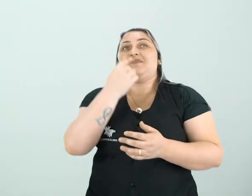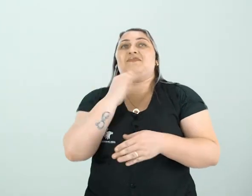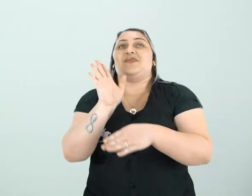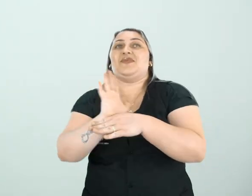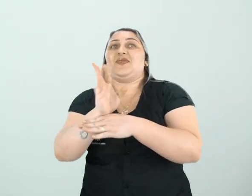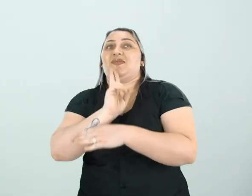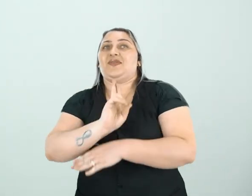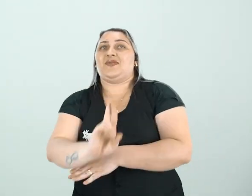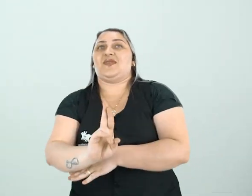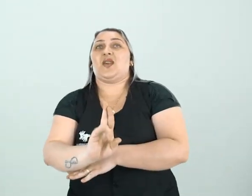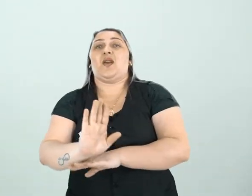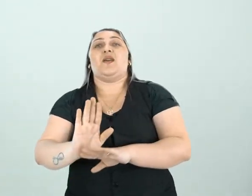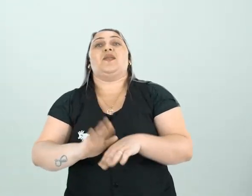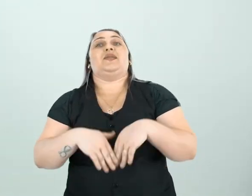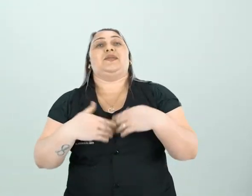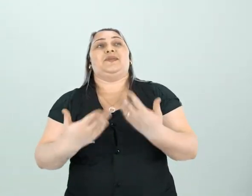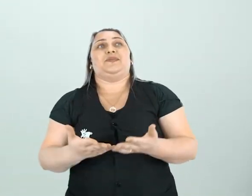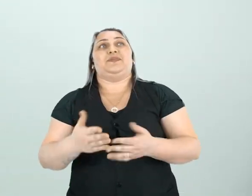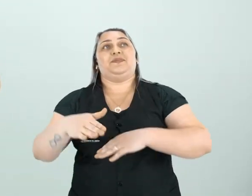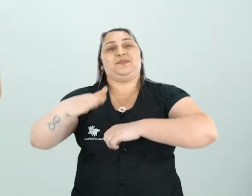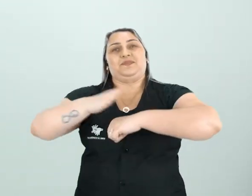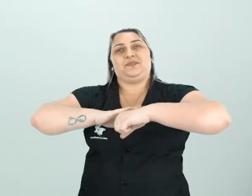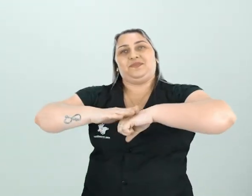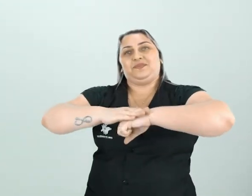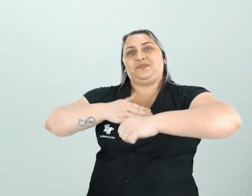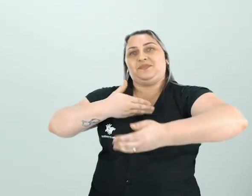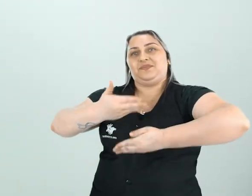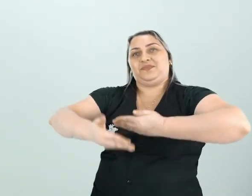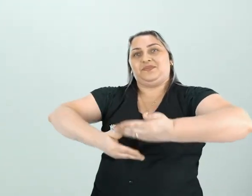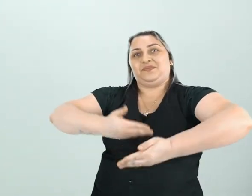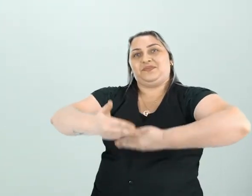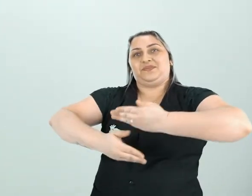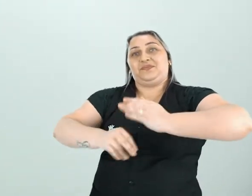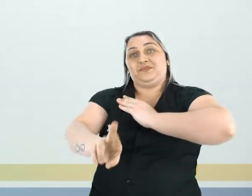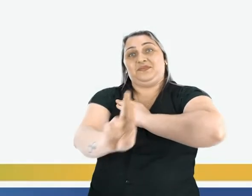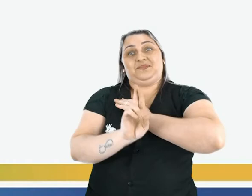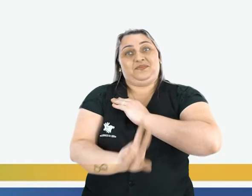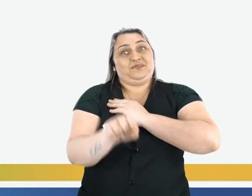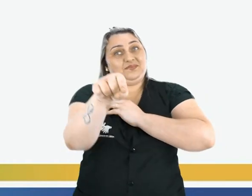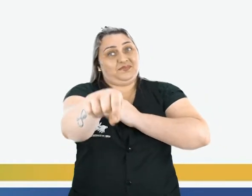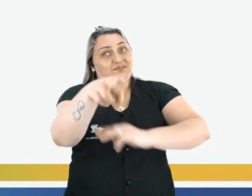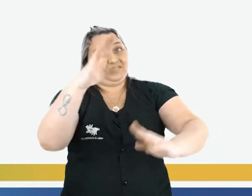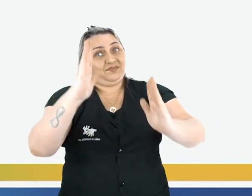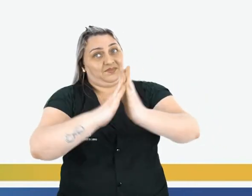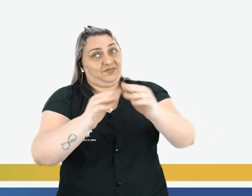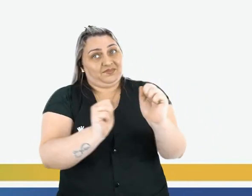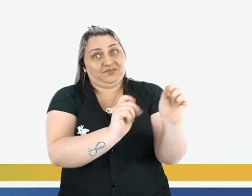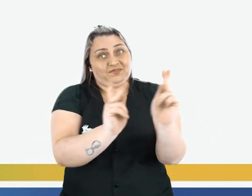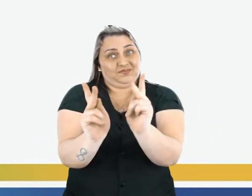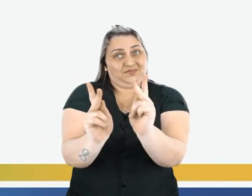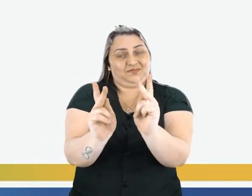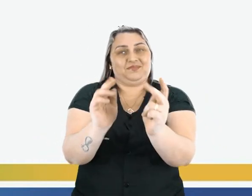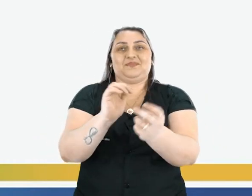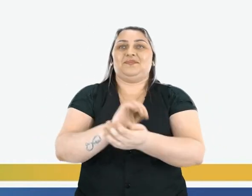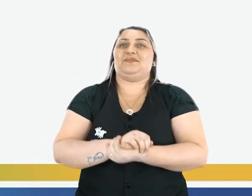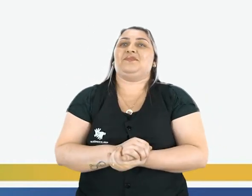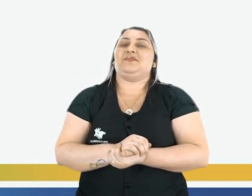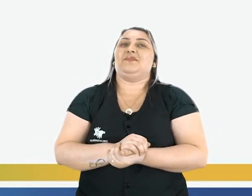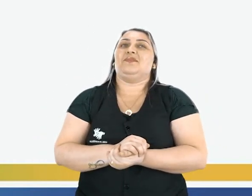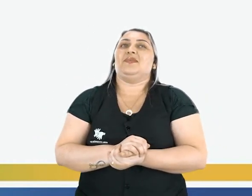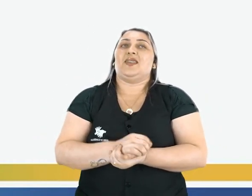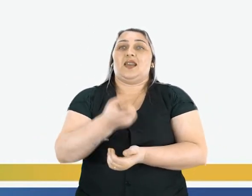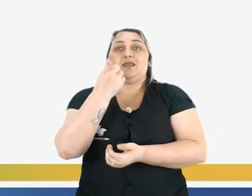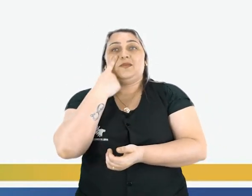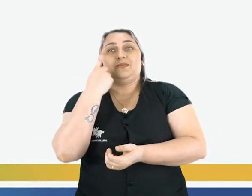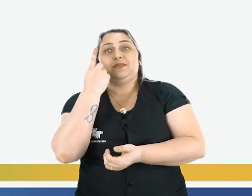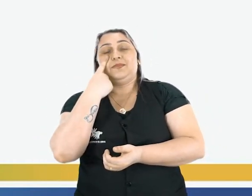vídeo, responda. Vamos bater um papo aqui legal. Eu vou falar aqui e você vai responder aí, ok? Aí você vai